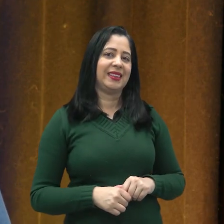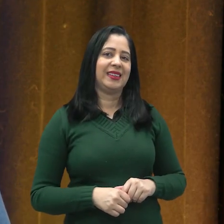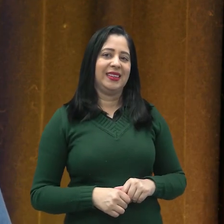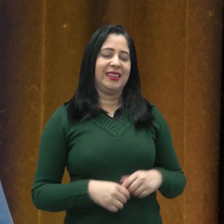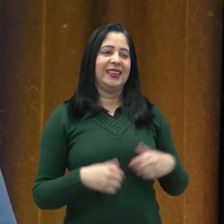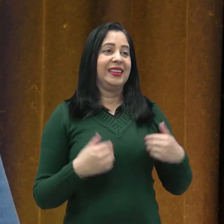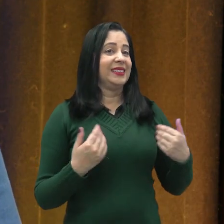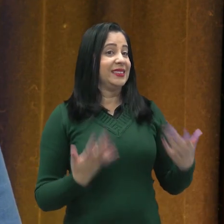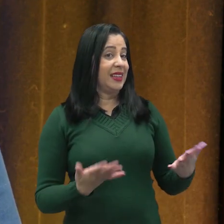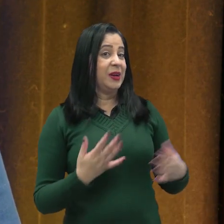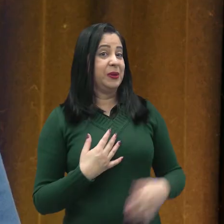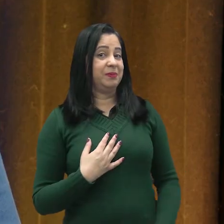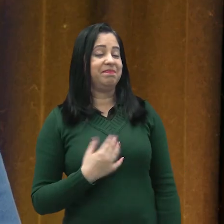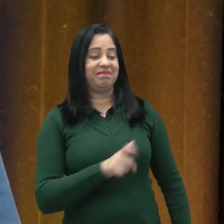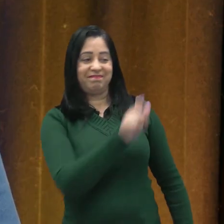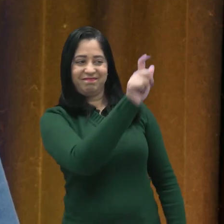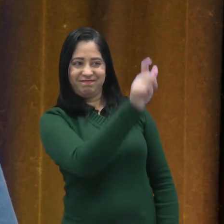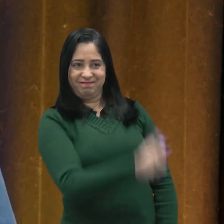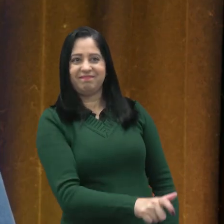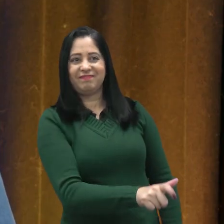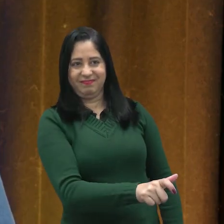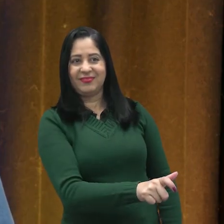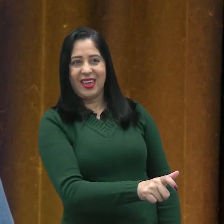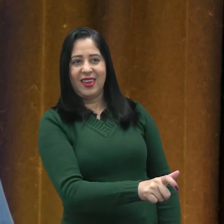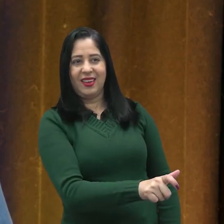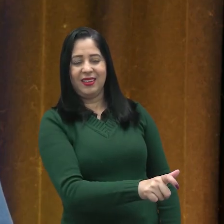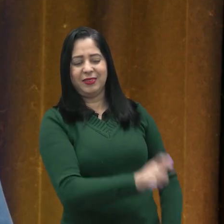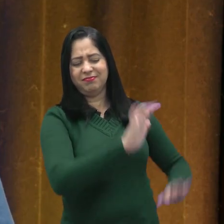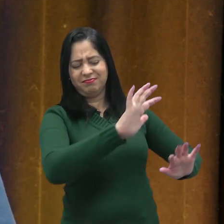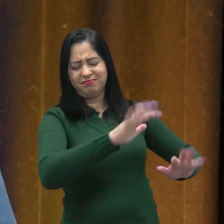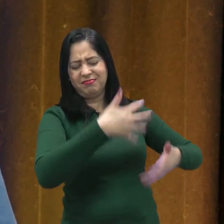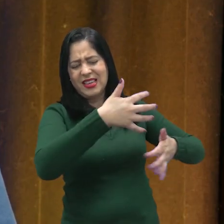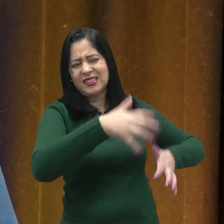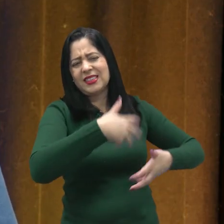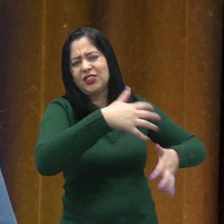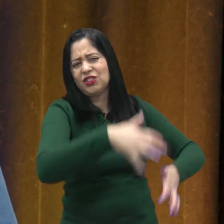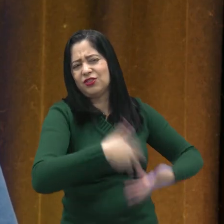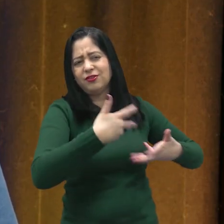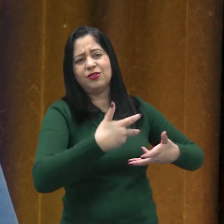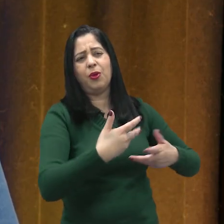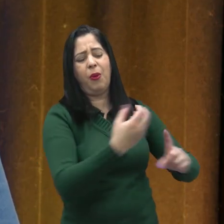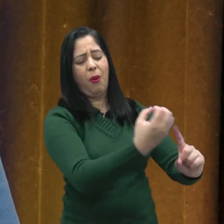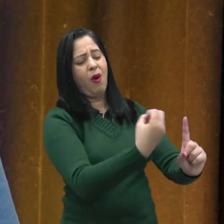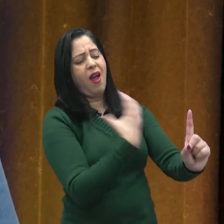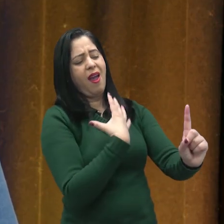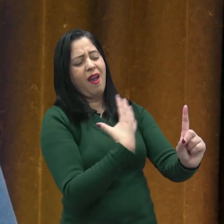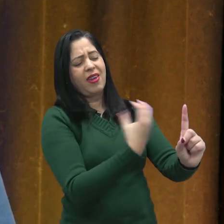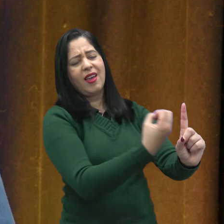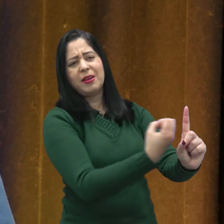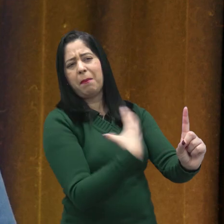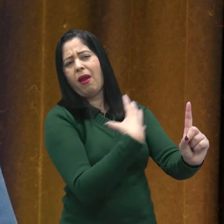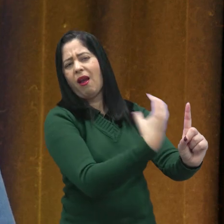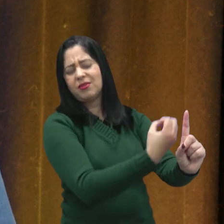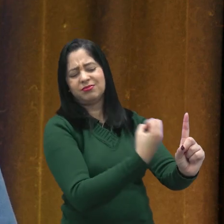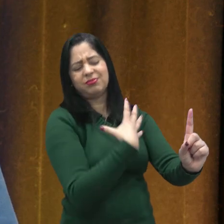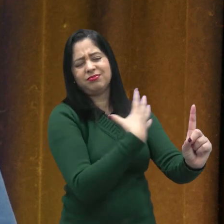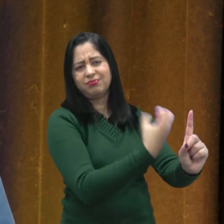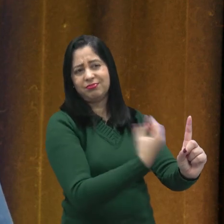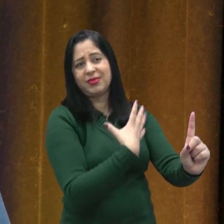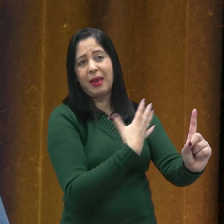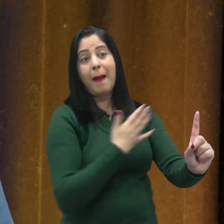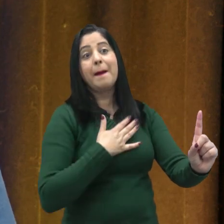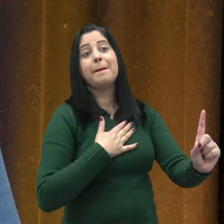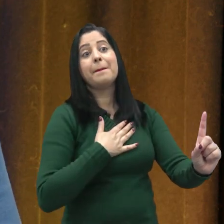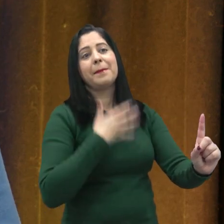grande herói aí, o meu incentivador, meu idealizador de todos os nossos planos, projetos, né, em prol da população de São José, que